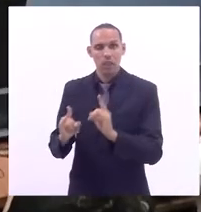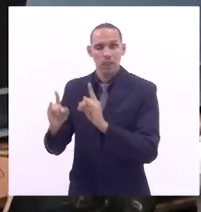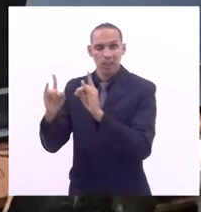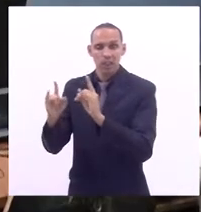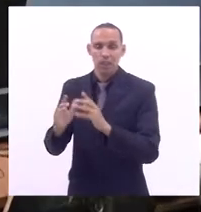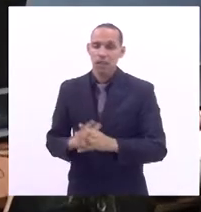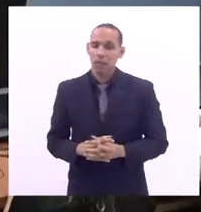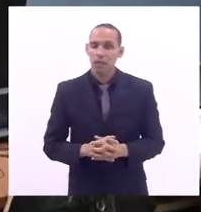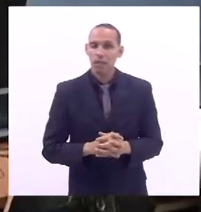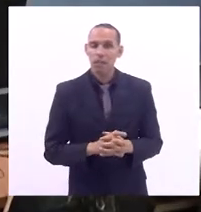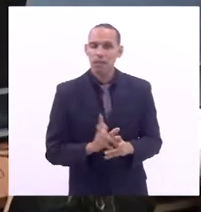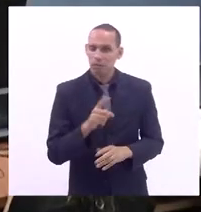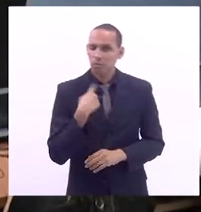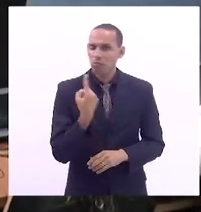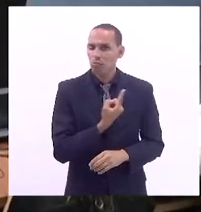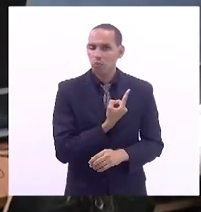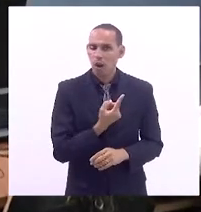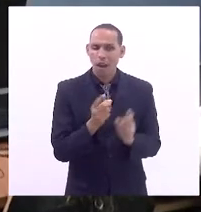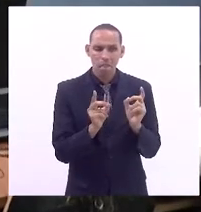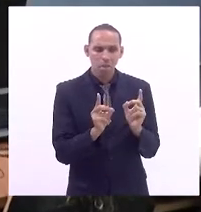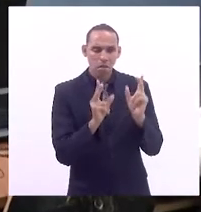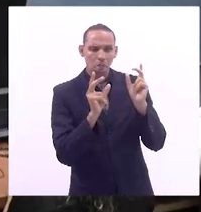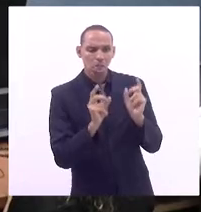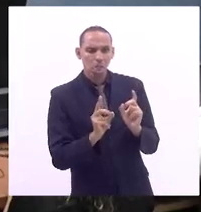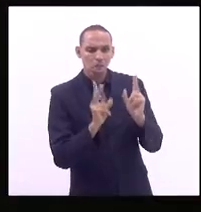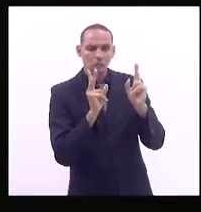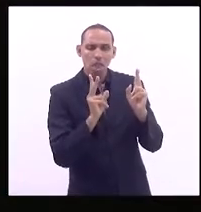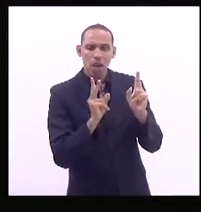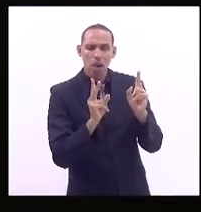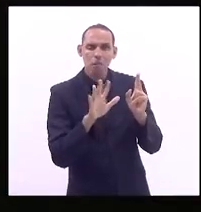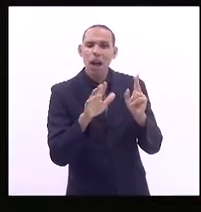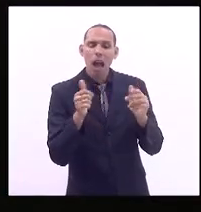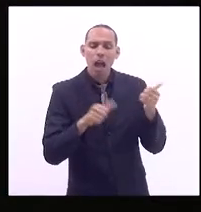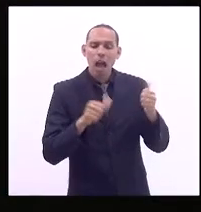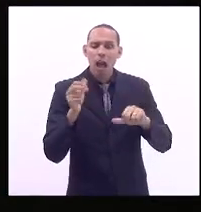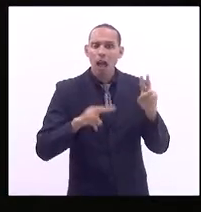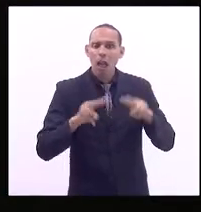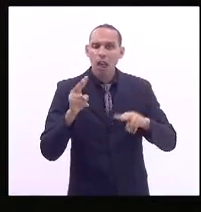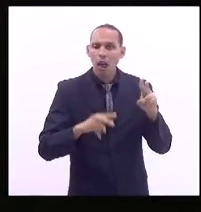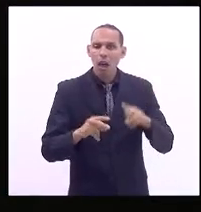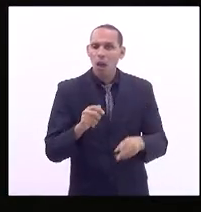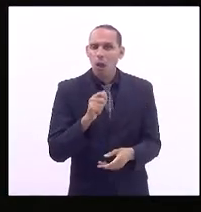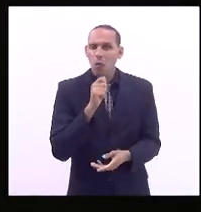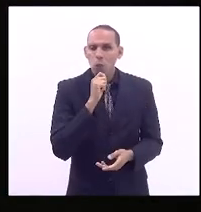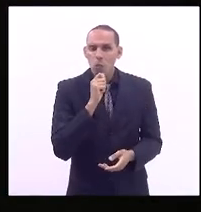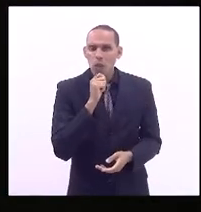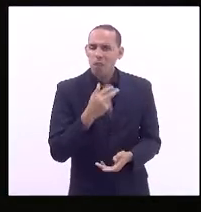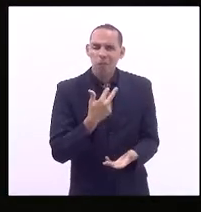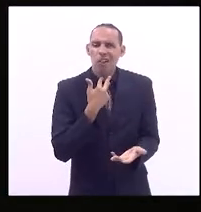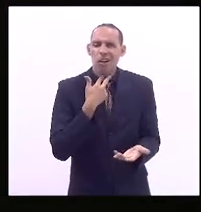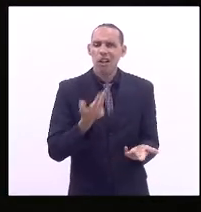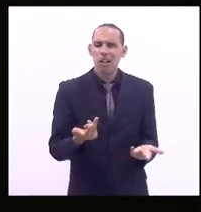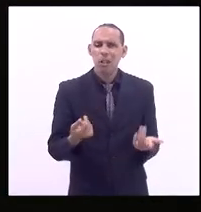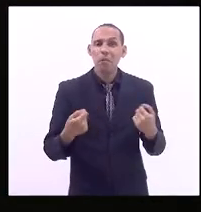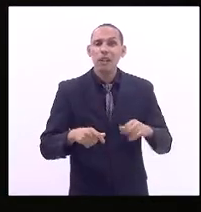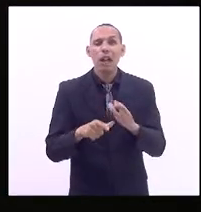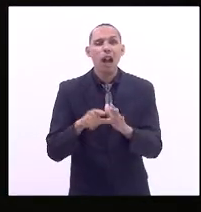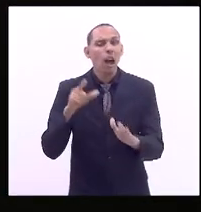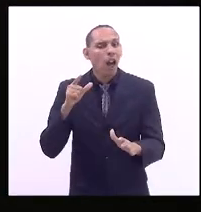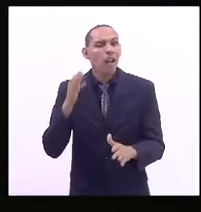dentro nós não podemos vender sem uma avaliação sem saber qual é